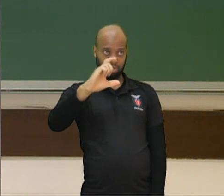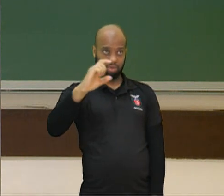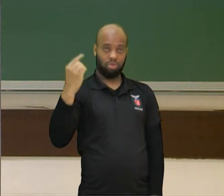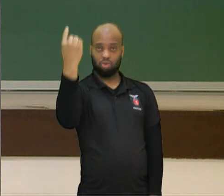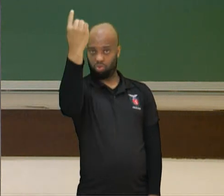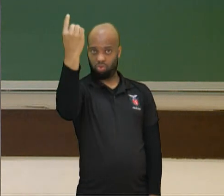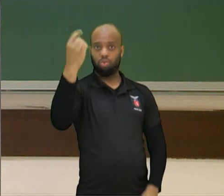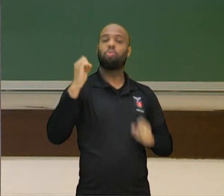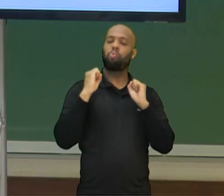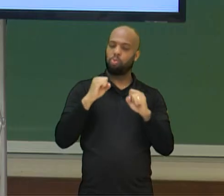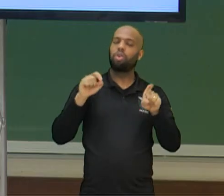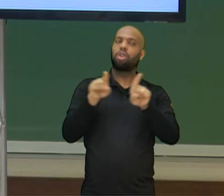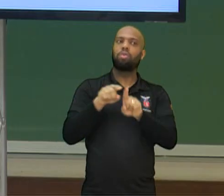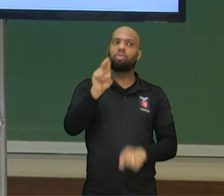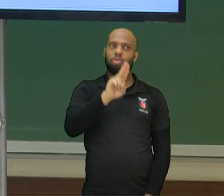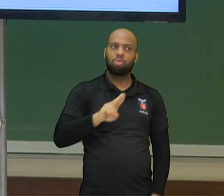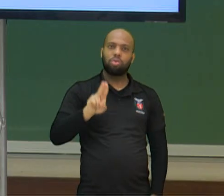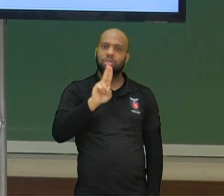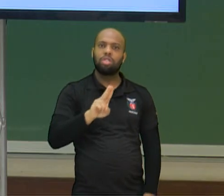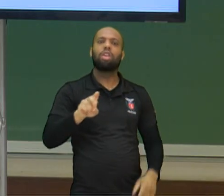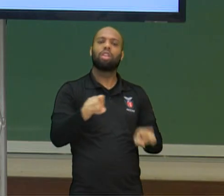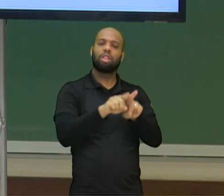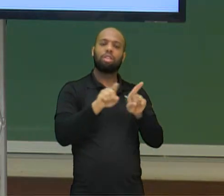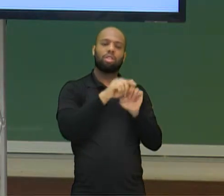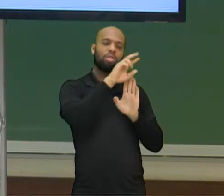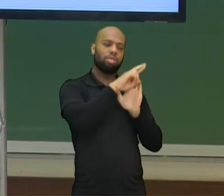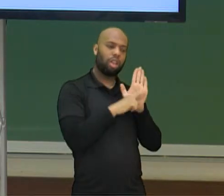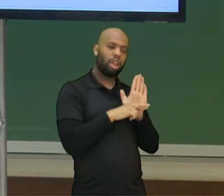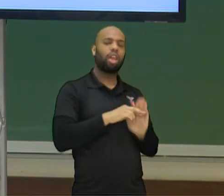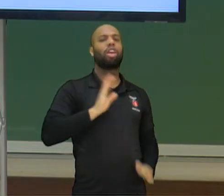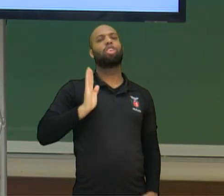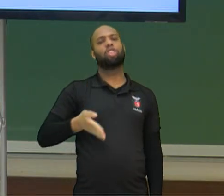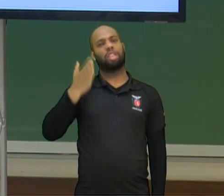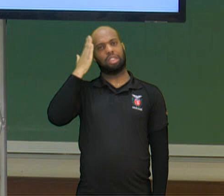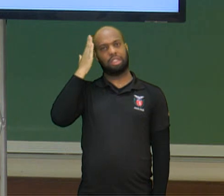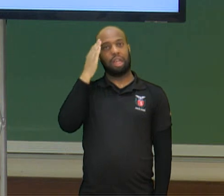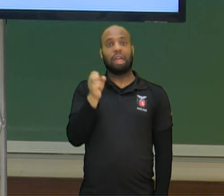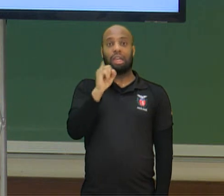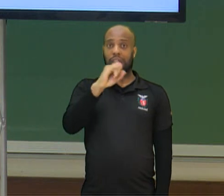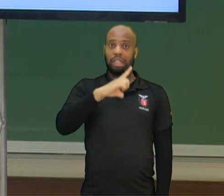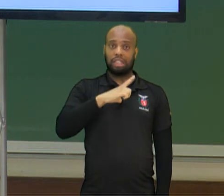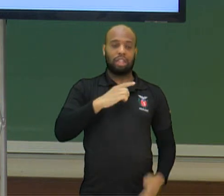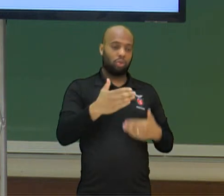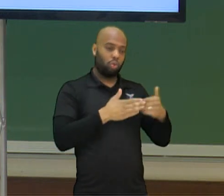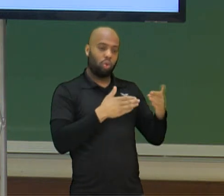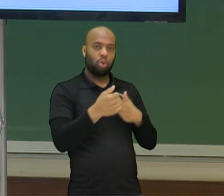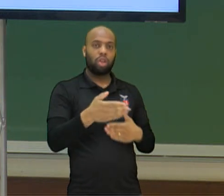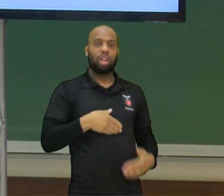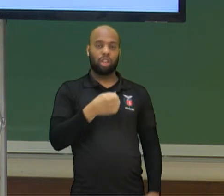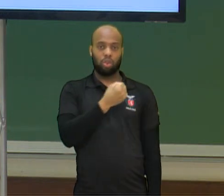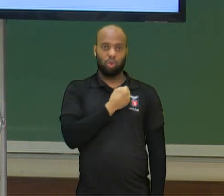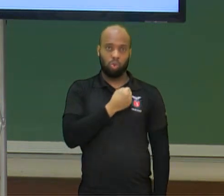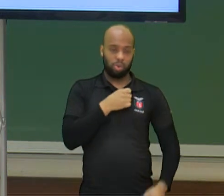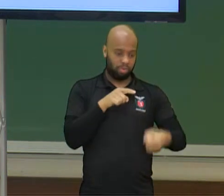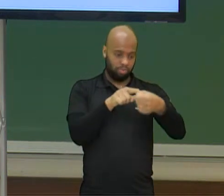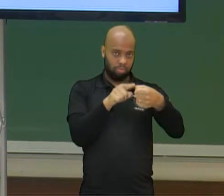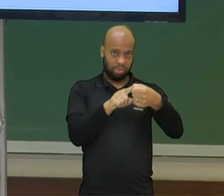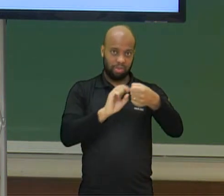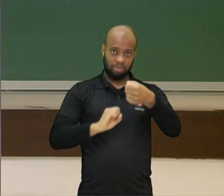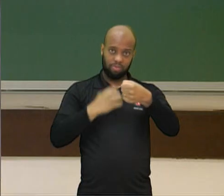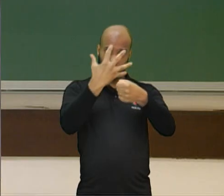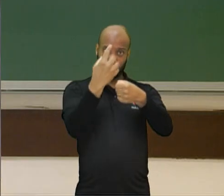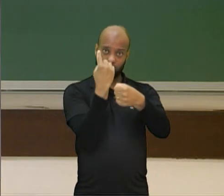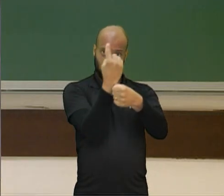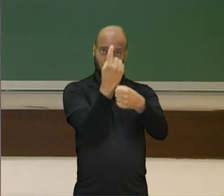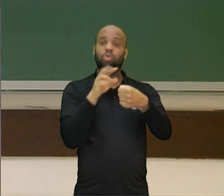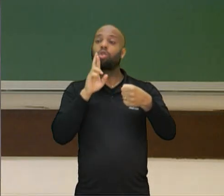gente pode usar uma propriedade já conhecida das potências. Quando temos um número elevado a 1, o resultado vai